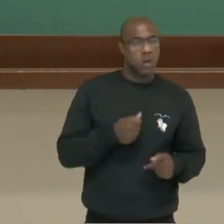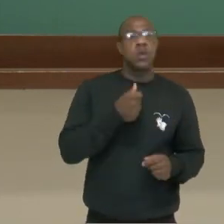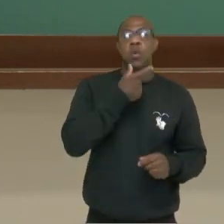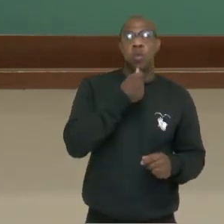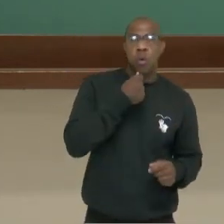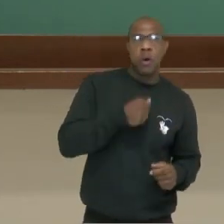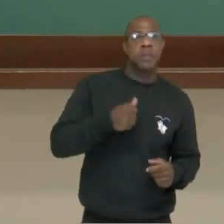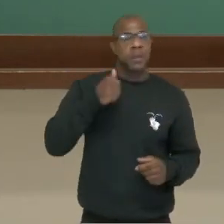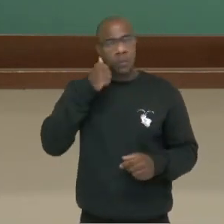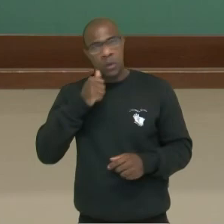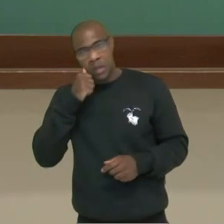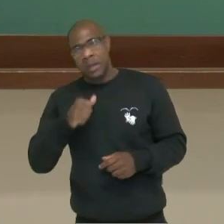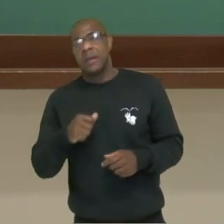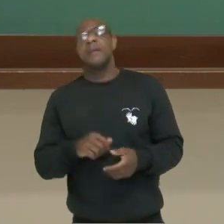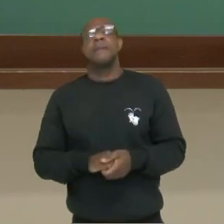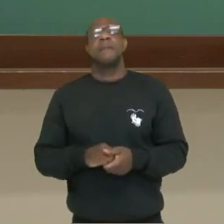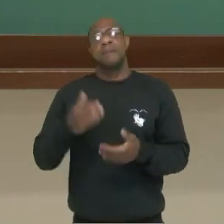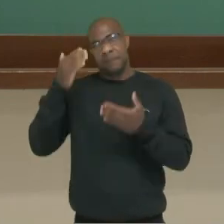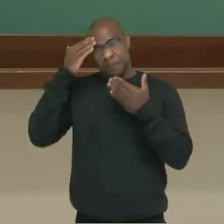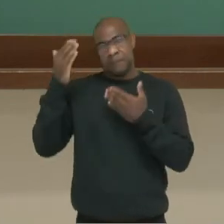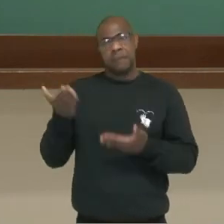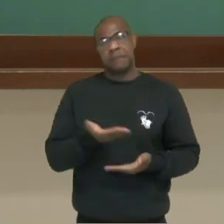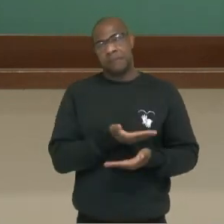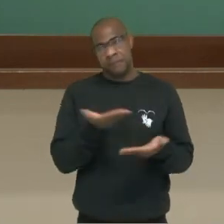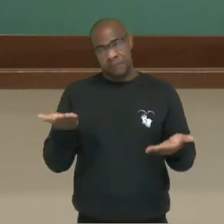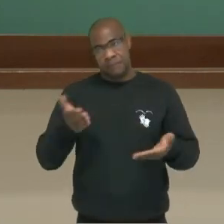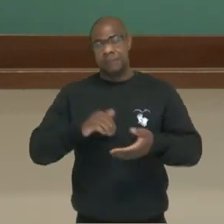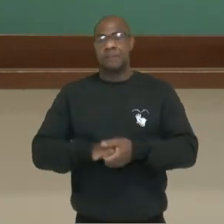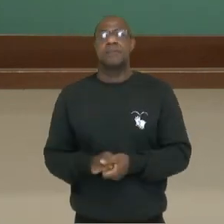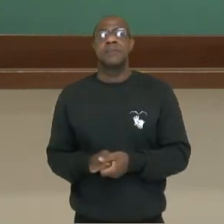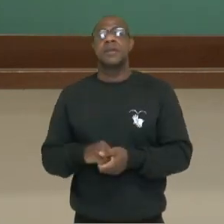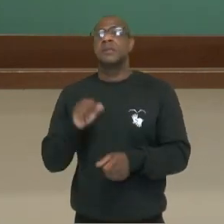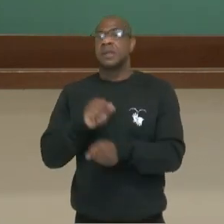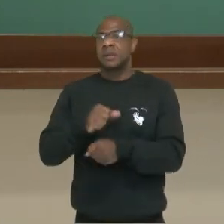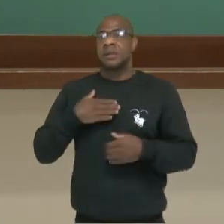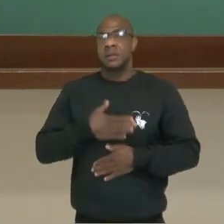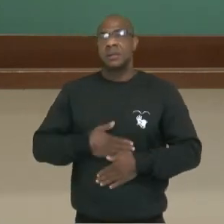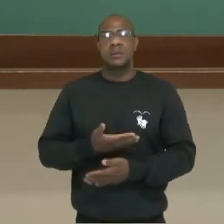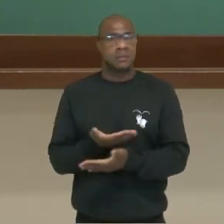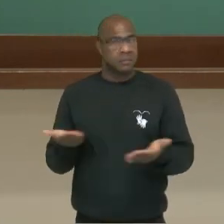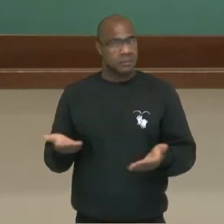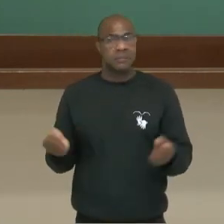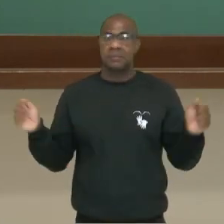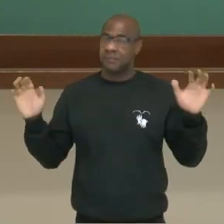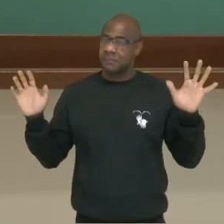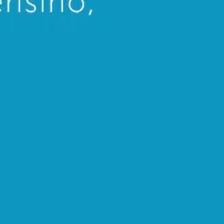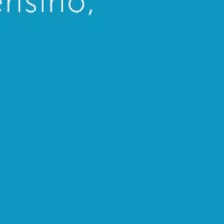mulher. Muito obrigada pela sua participação, espero que tenham gostado e até breve.